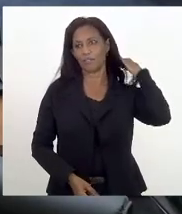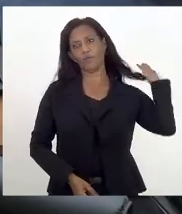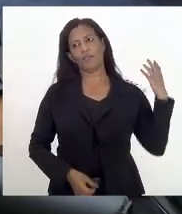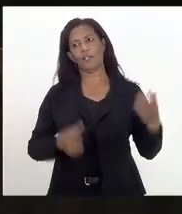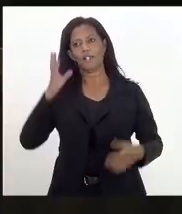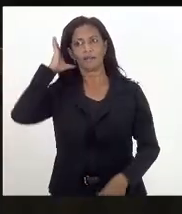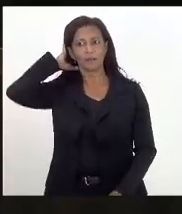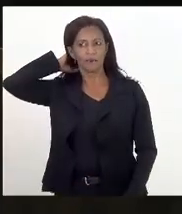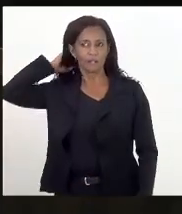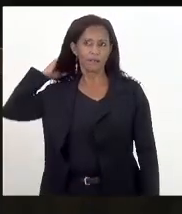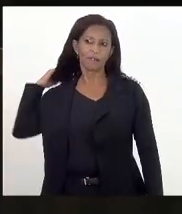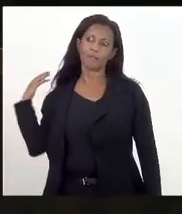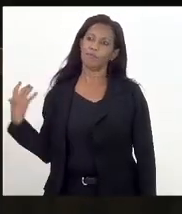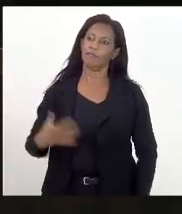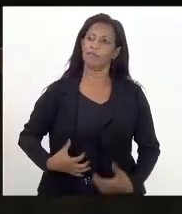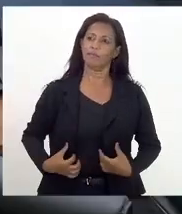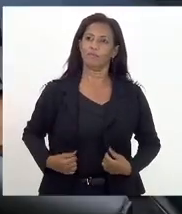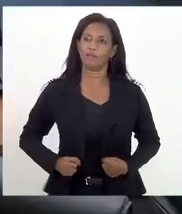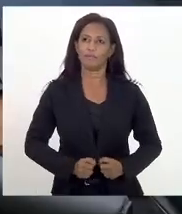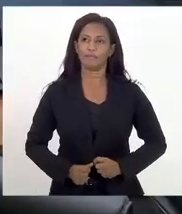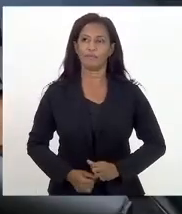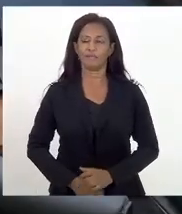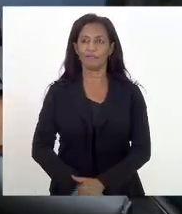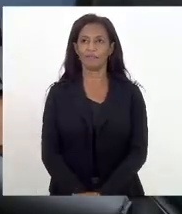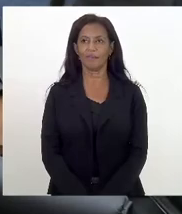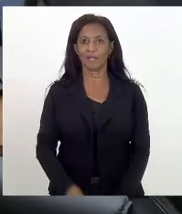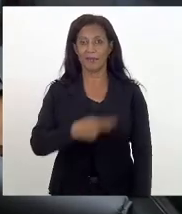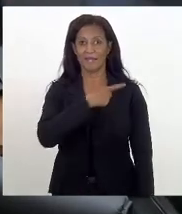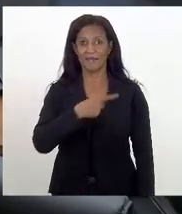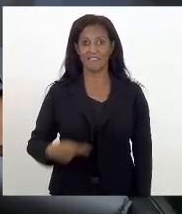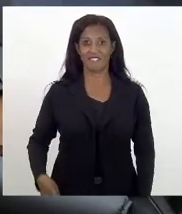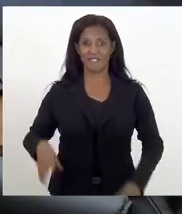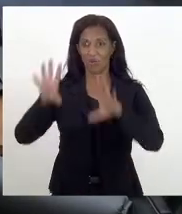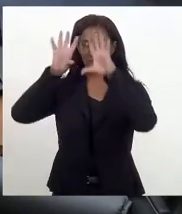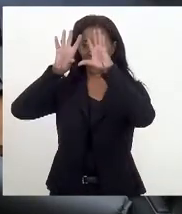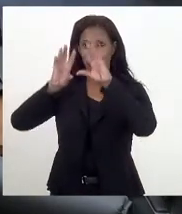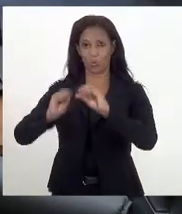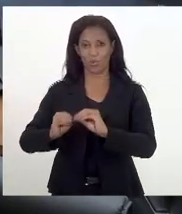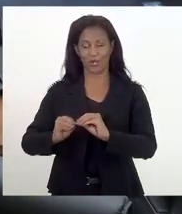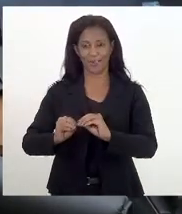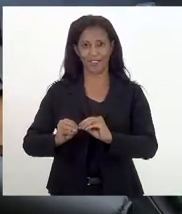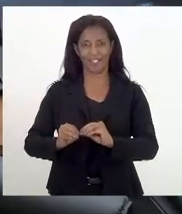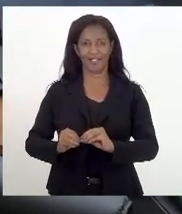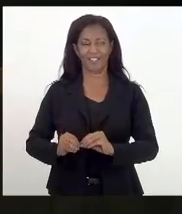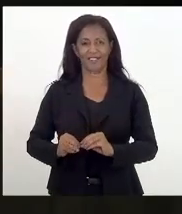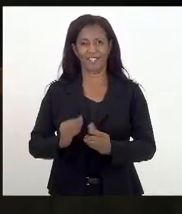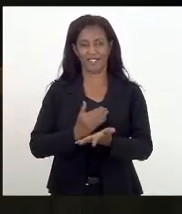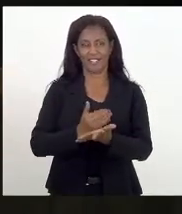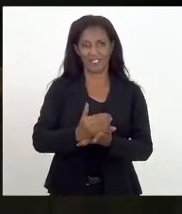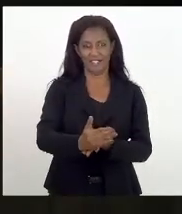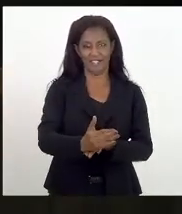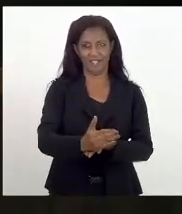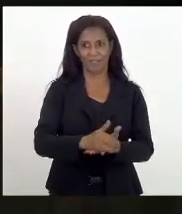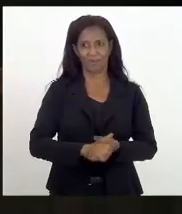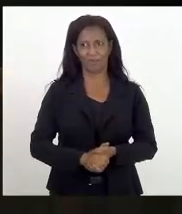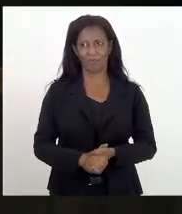a presidência encerra expediente Inicial